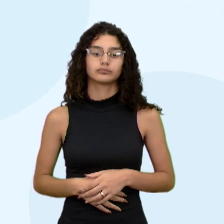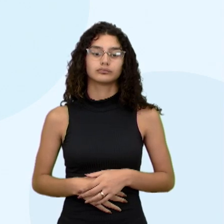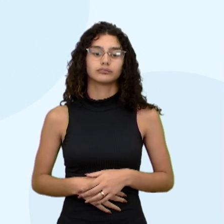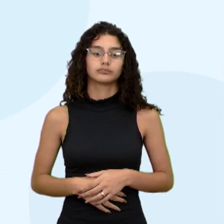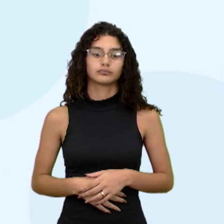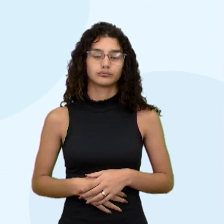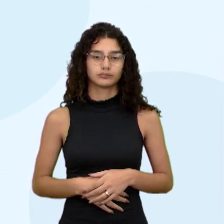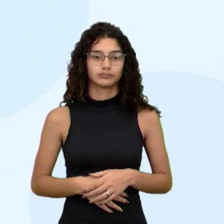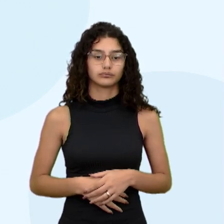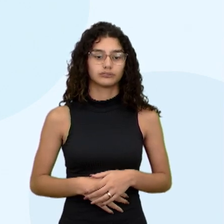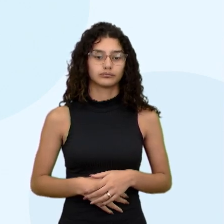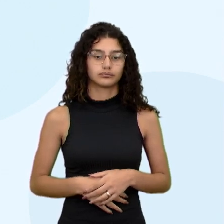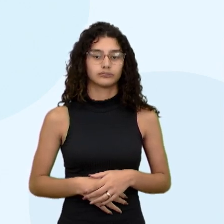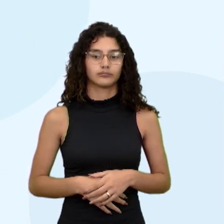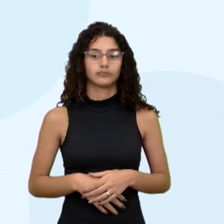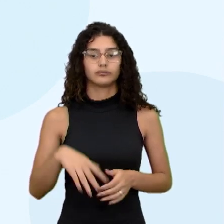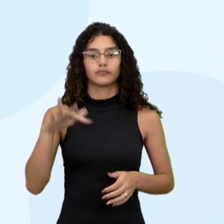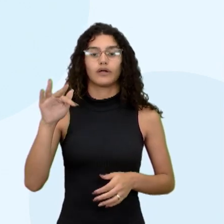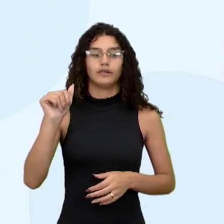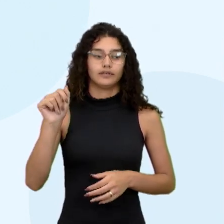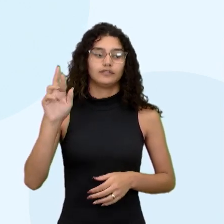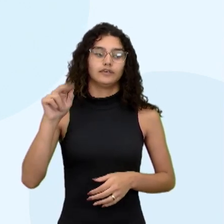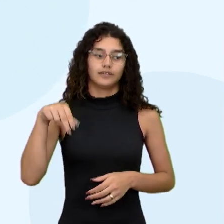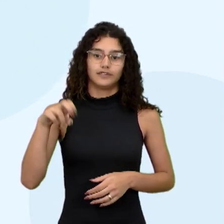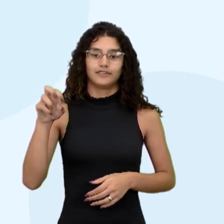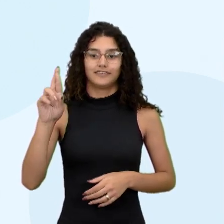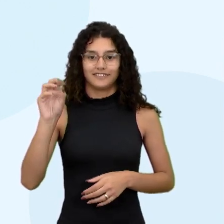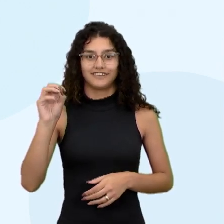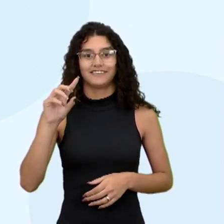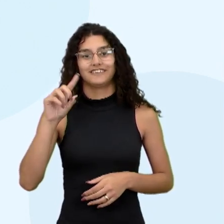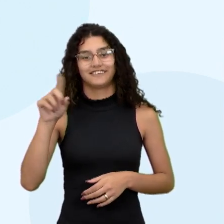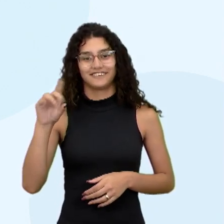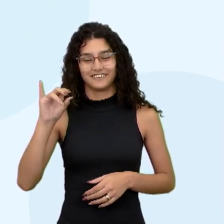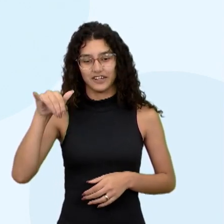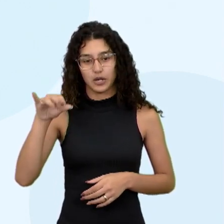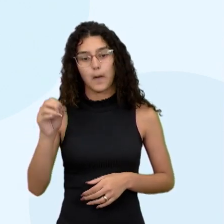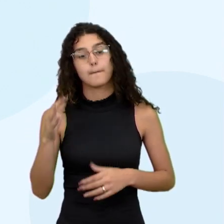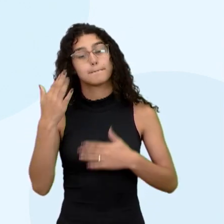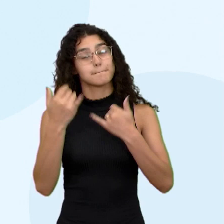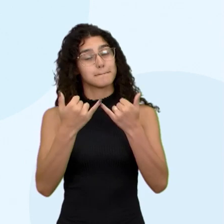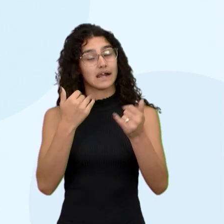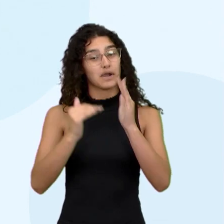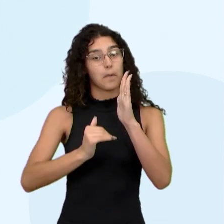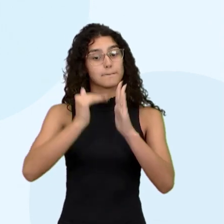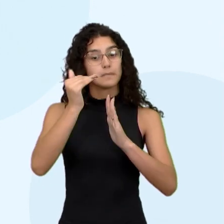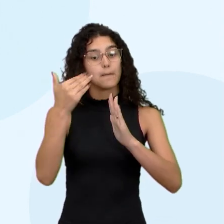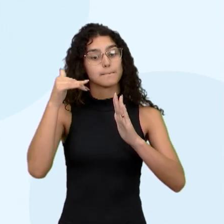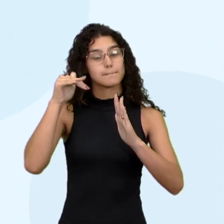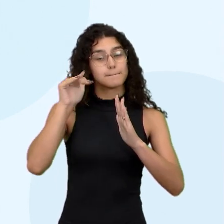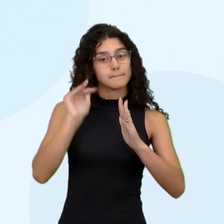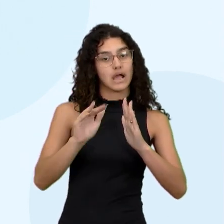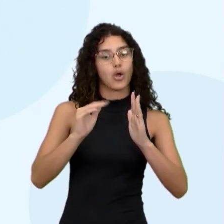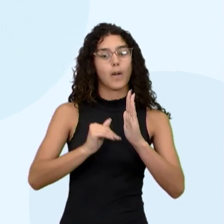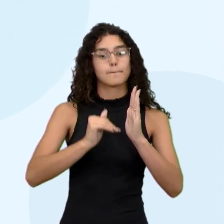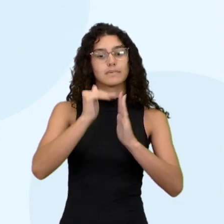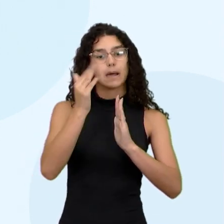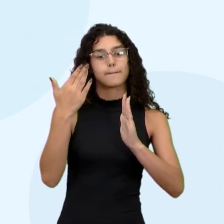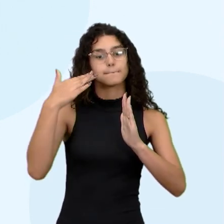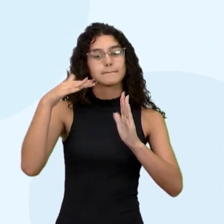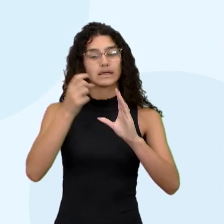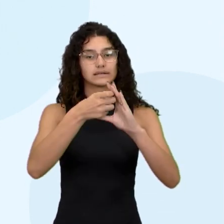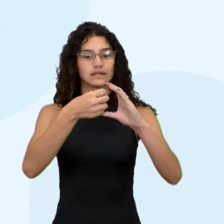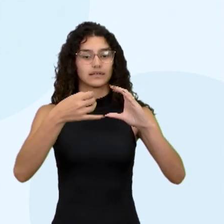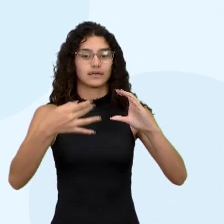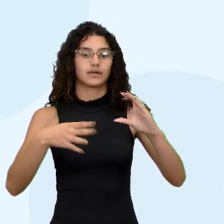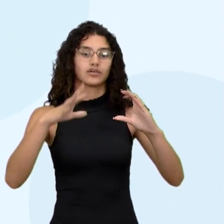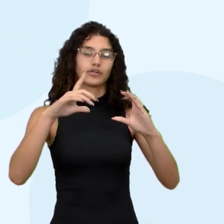El aí, né, o El Fanerozoico, né, vejam, né, parece que é o maior de todos, mas na realidade é o que aparece, né, mais características aí